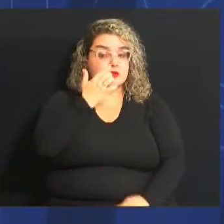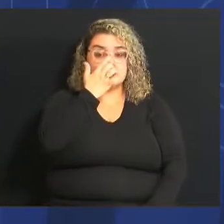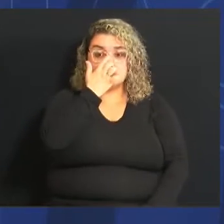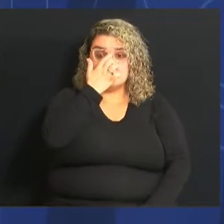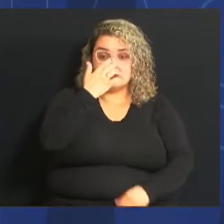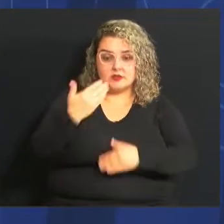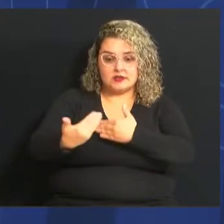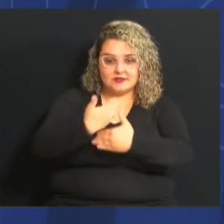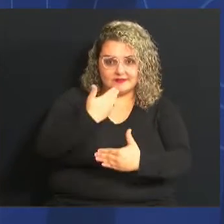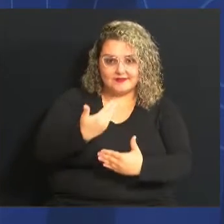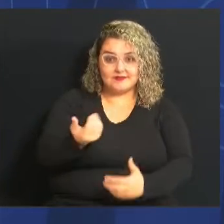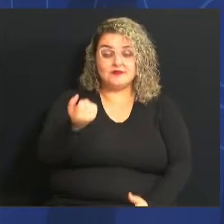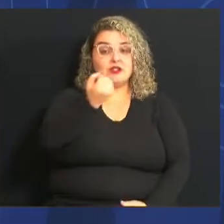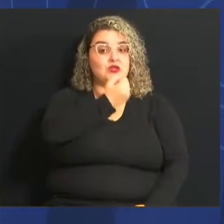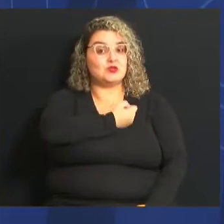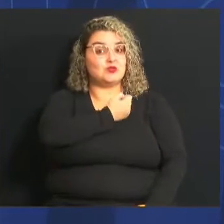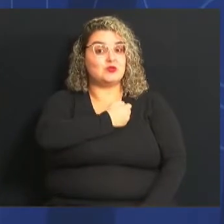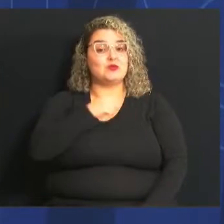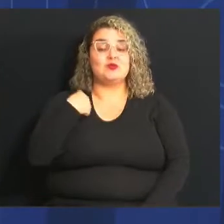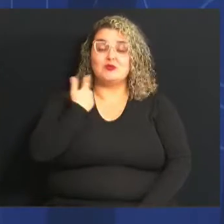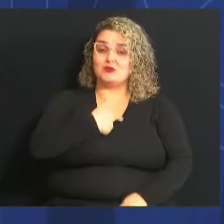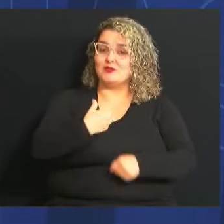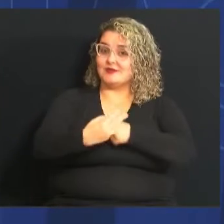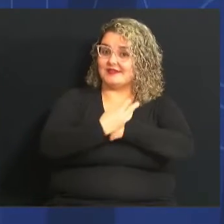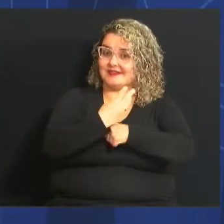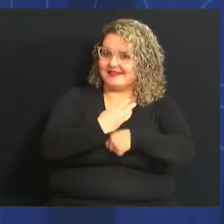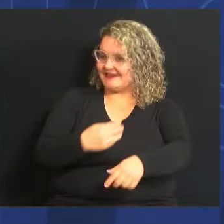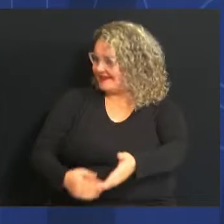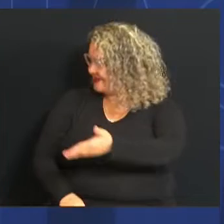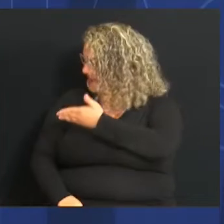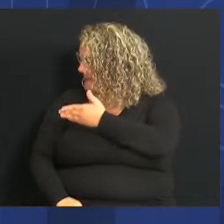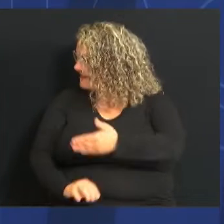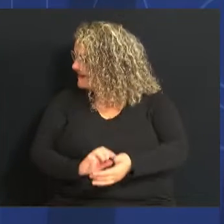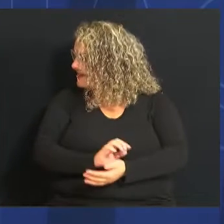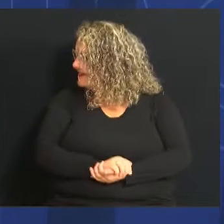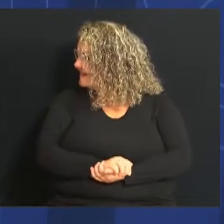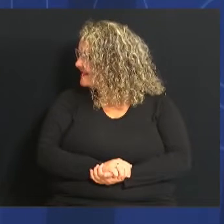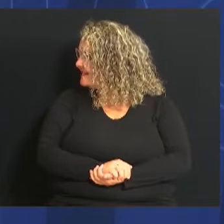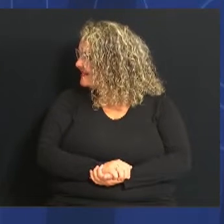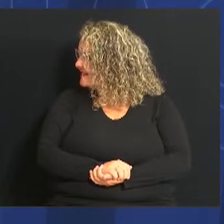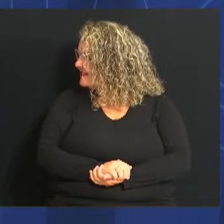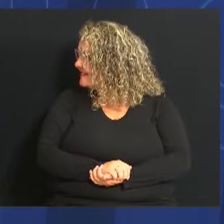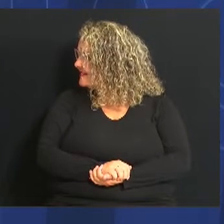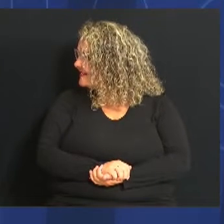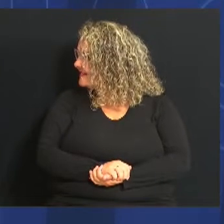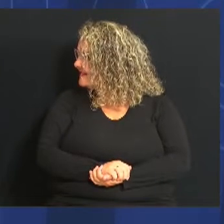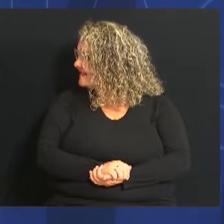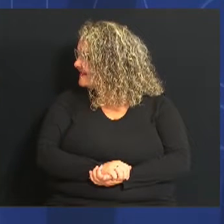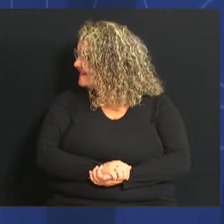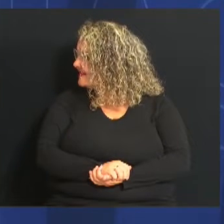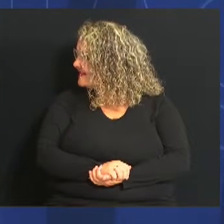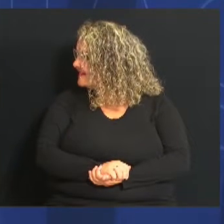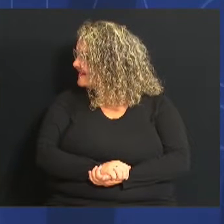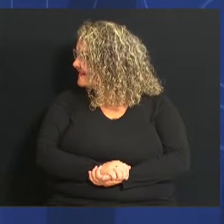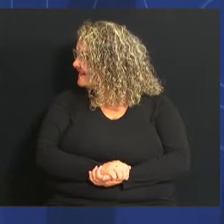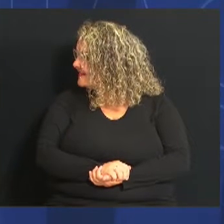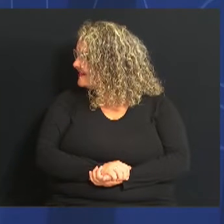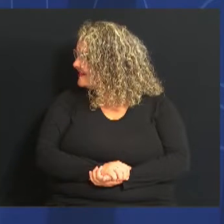sua mensagem para o número do nosso WhatsApp. 19 é o nosso DDD